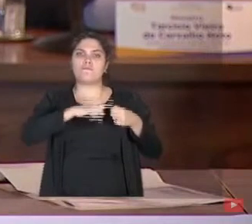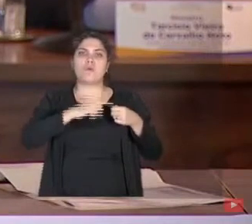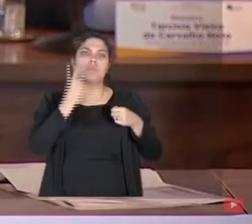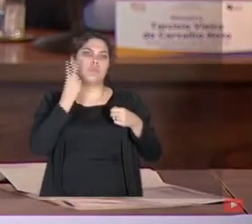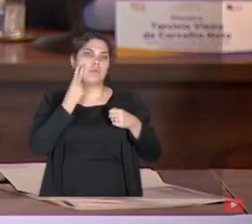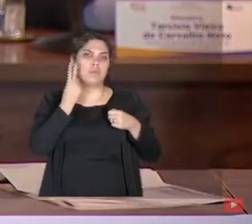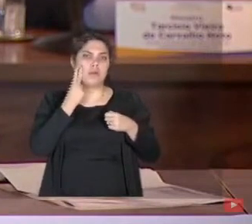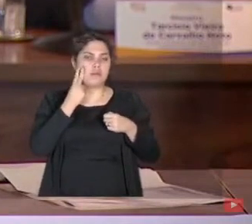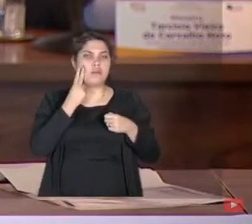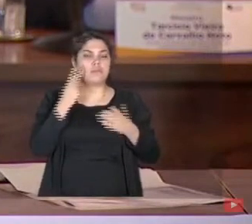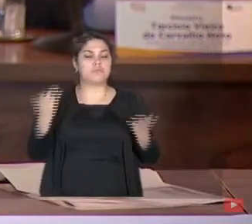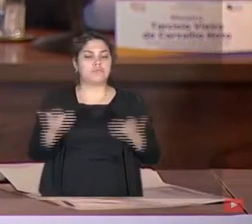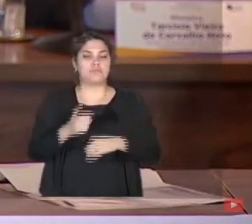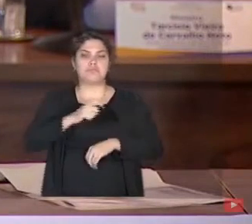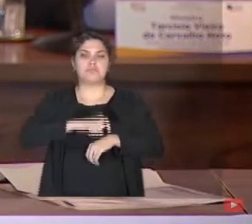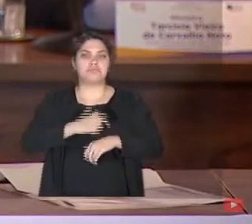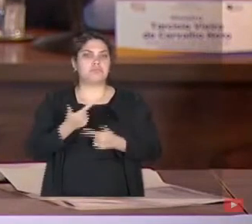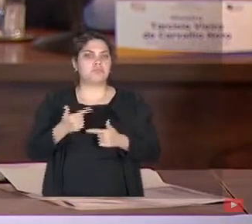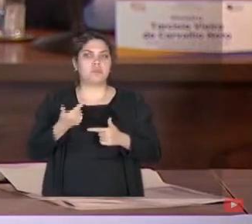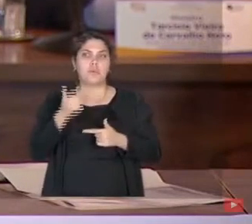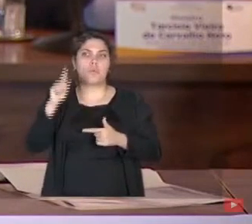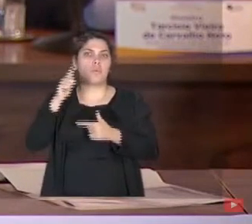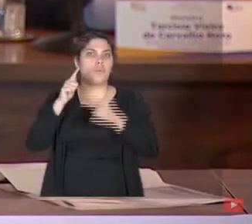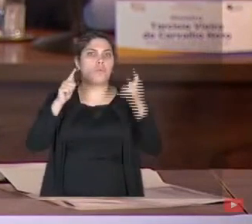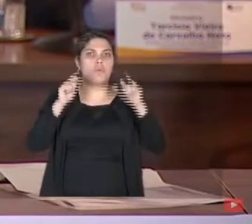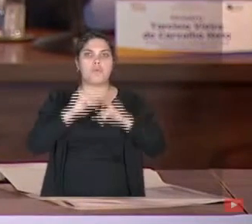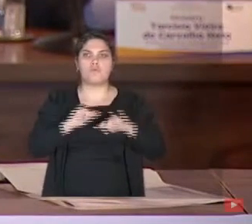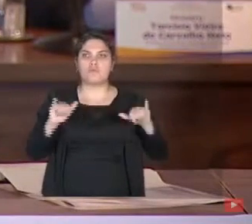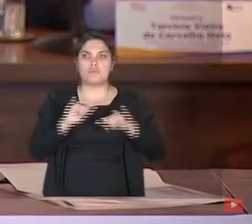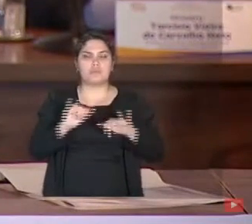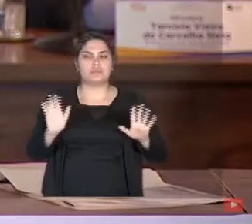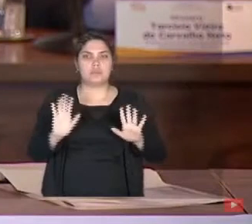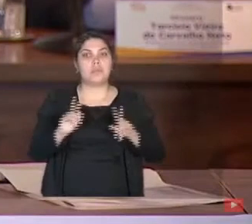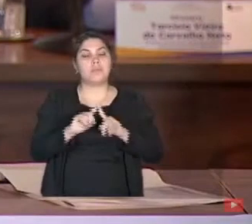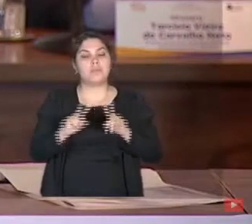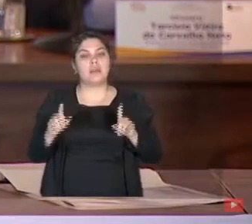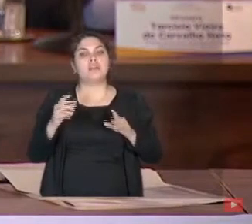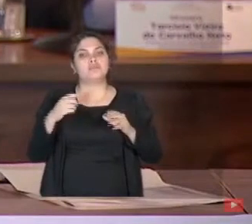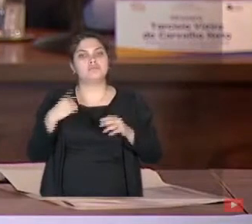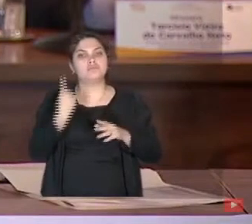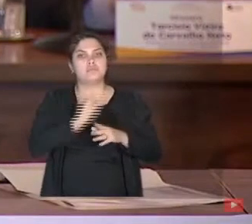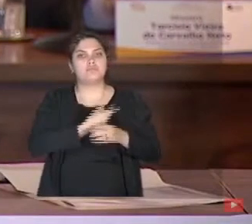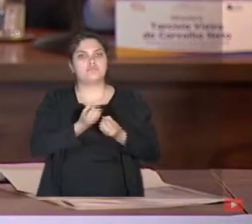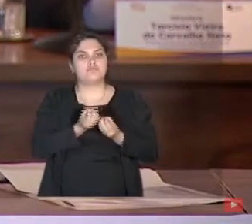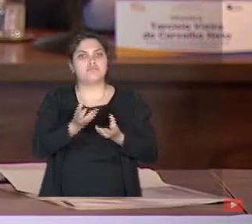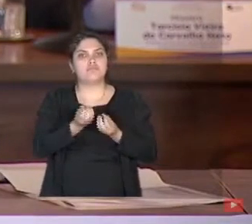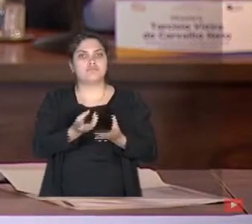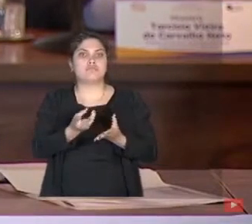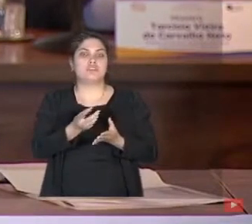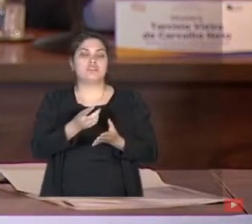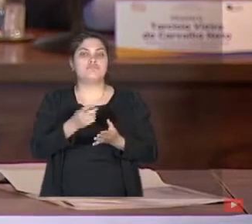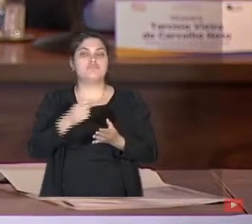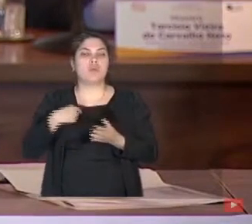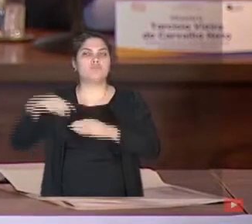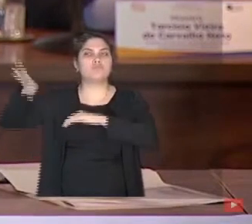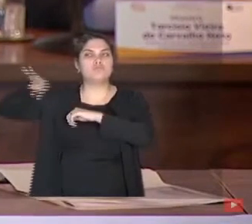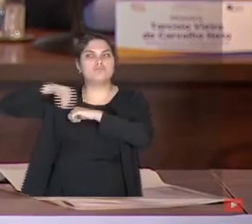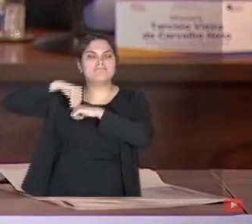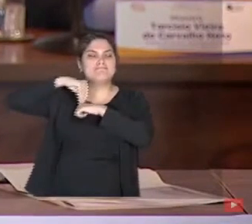normal e eu, nesse momento, não tenho mais informações, mas vamos prestá-las assim que eu as